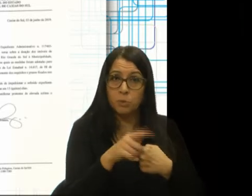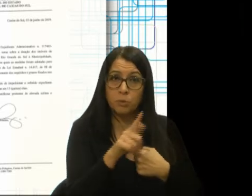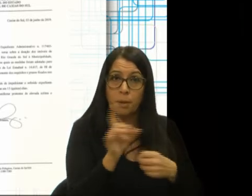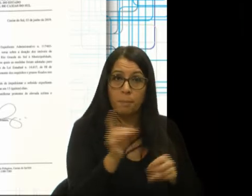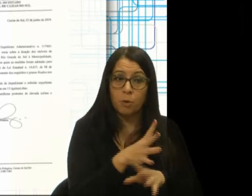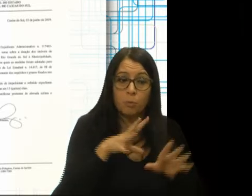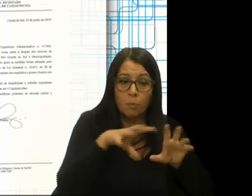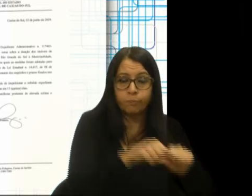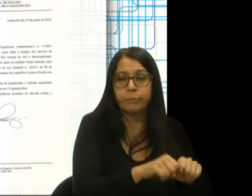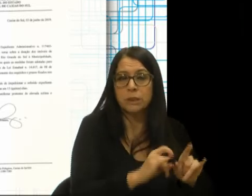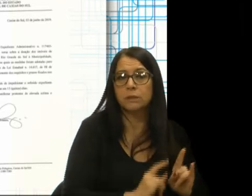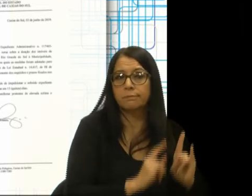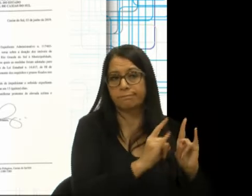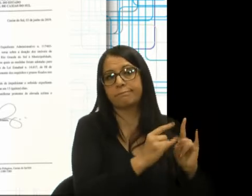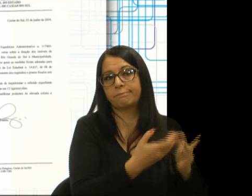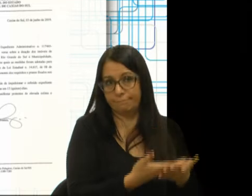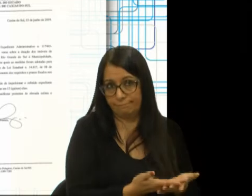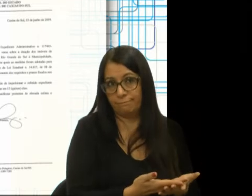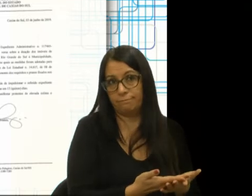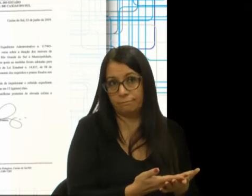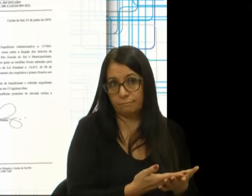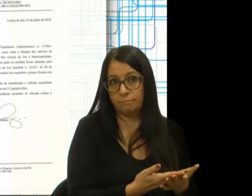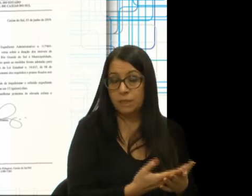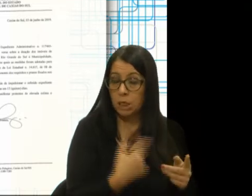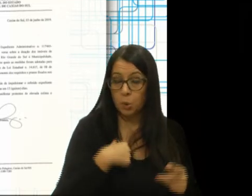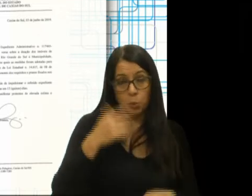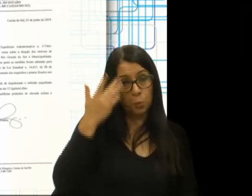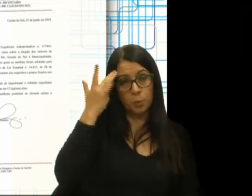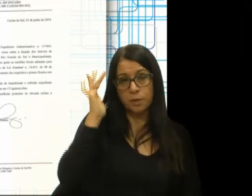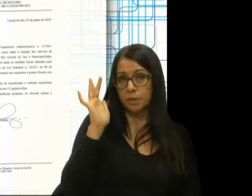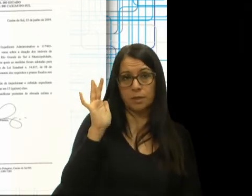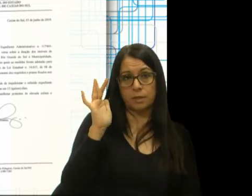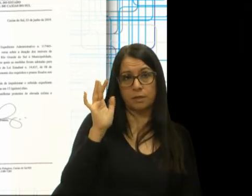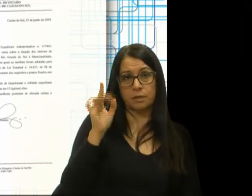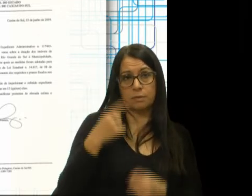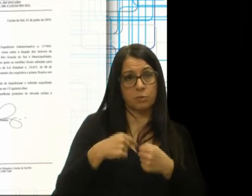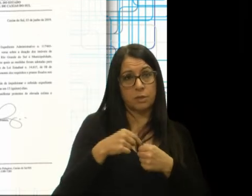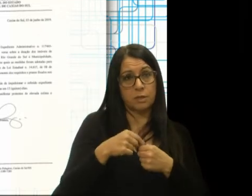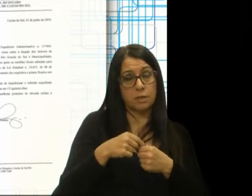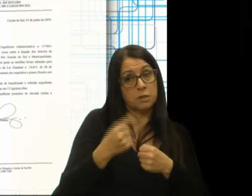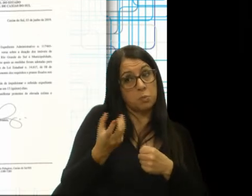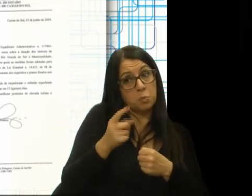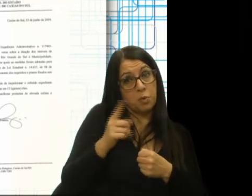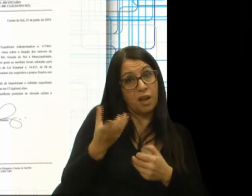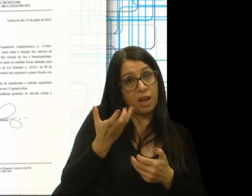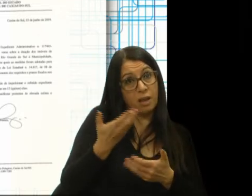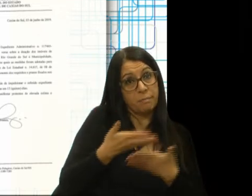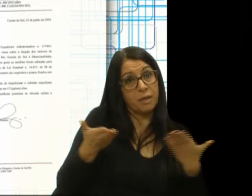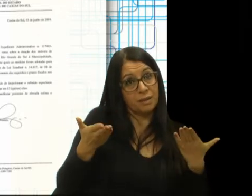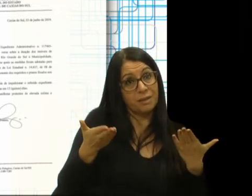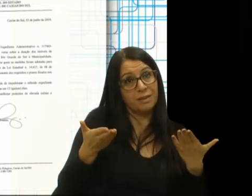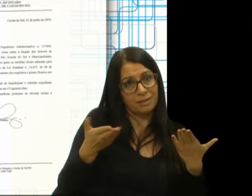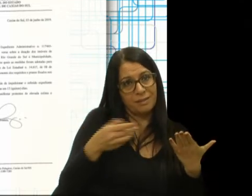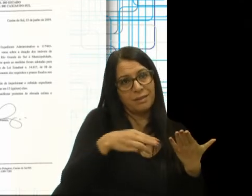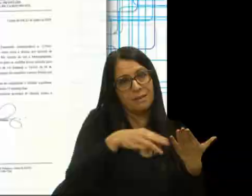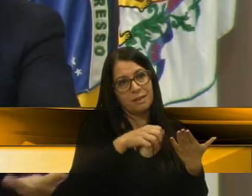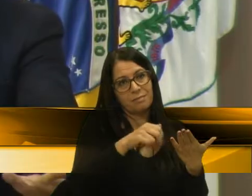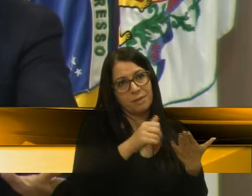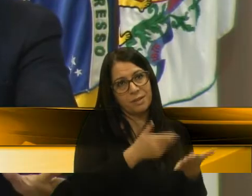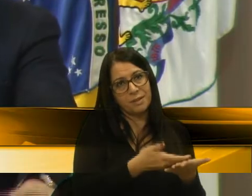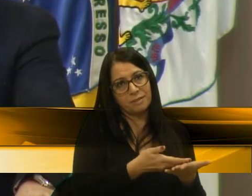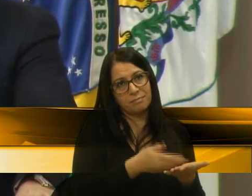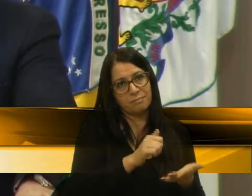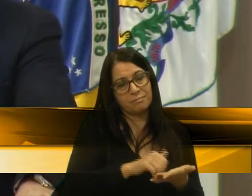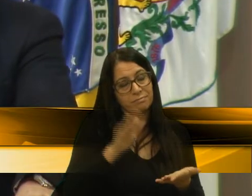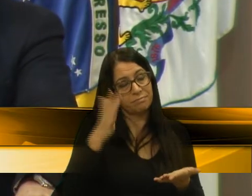Maesa. Aliás, eu não sei se o município não quer perder a Maesa, vereador Rafael. Pequena parte. Eu não sei se não